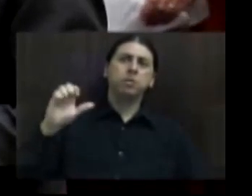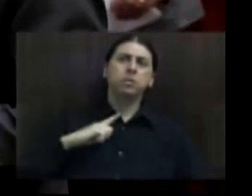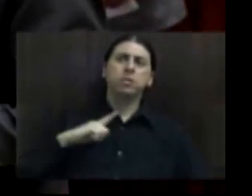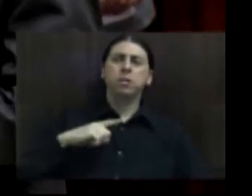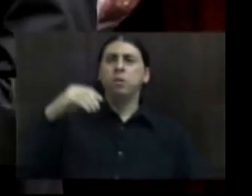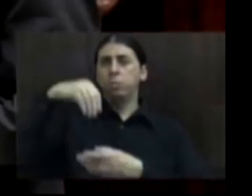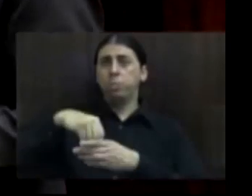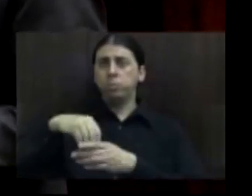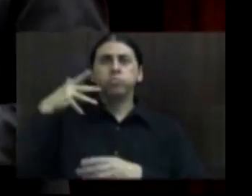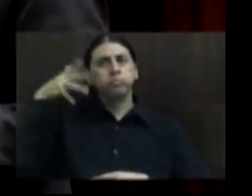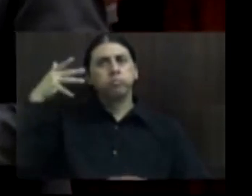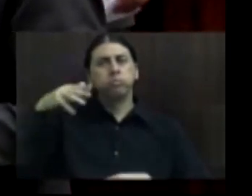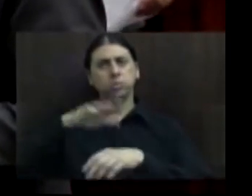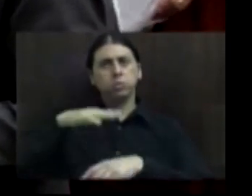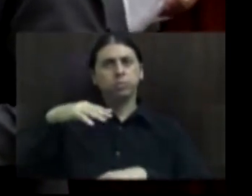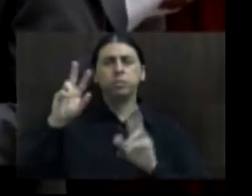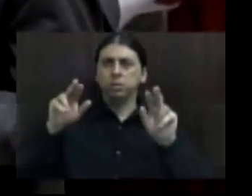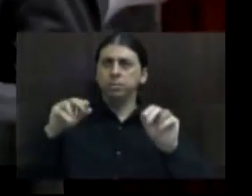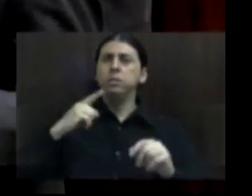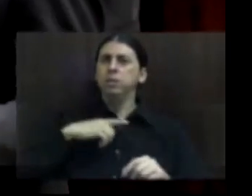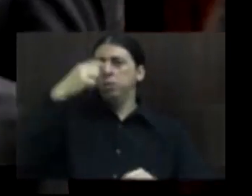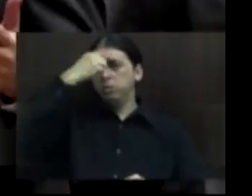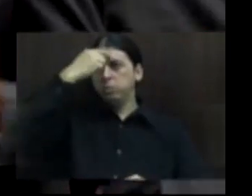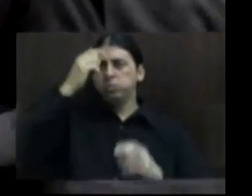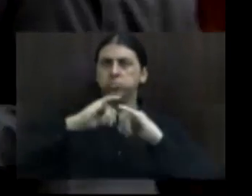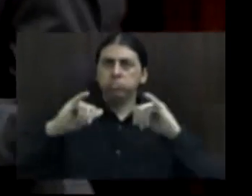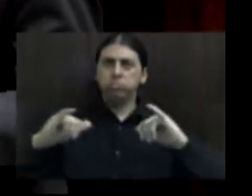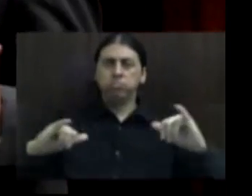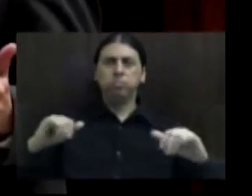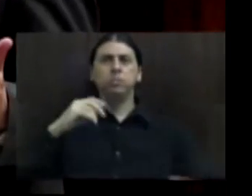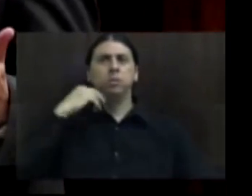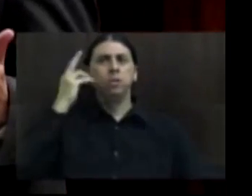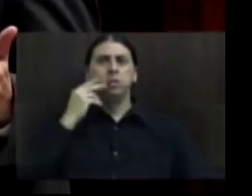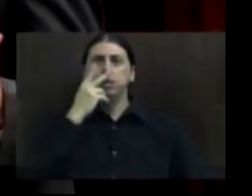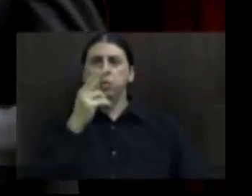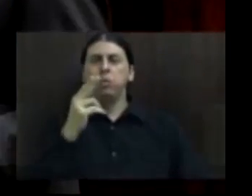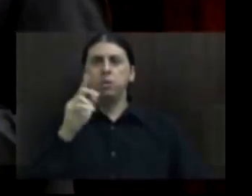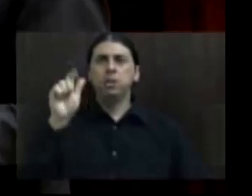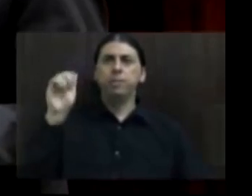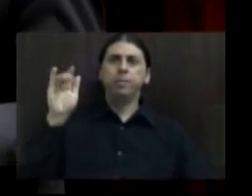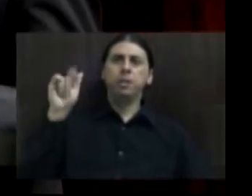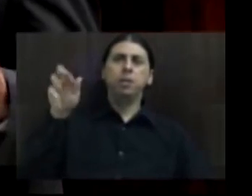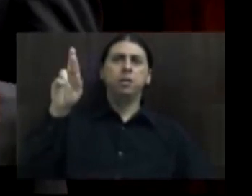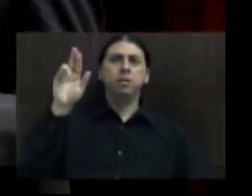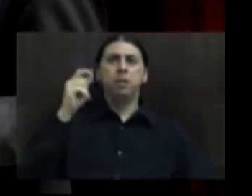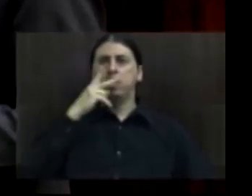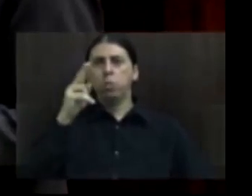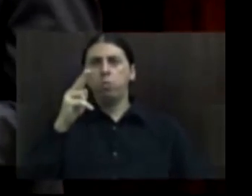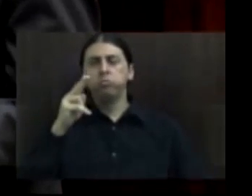a Tribuna mais uma vez sobre esse tema eu conceitue o kinesis moo de T num kinesis gambiarra né porque era um